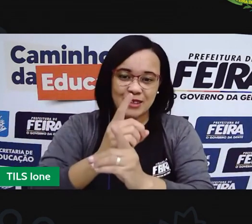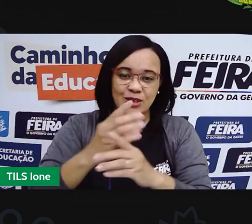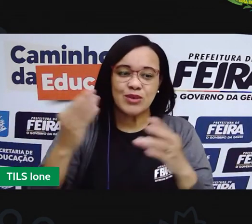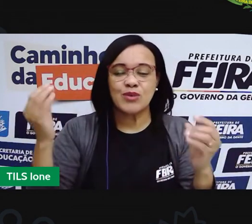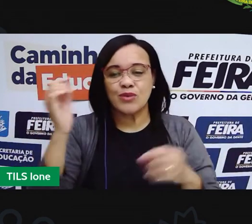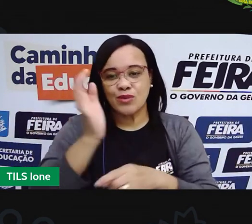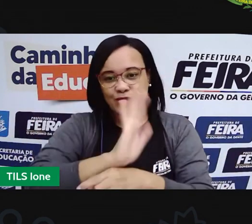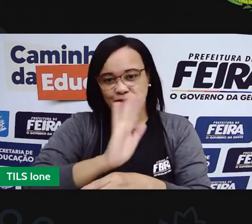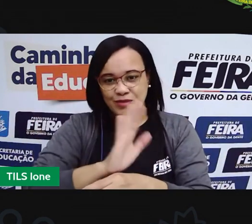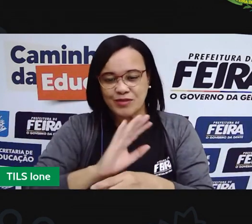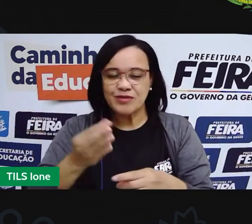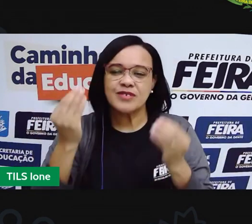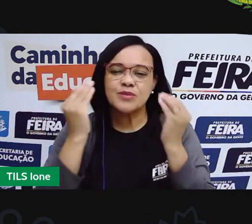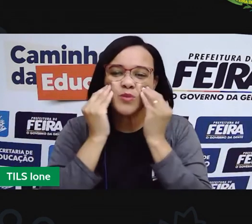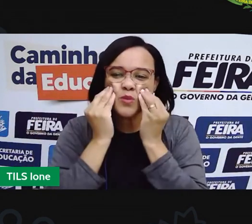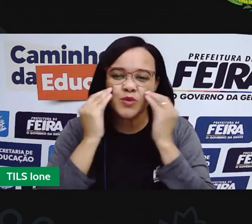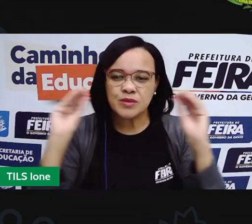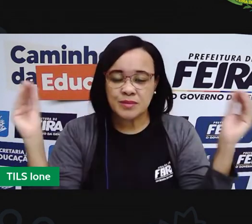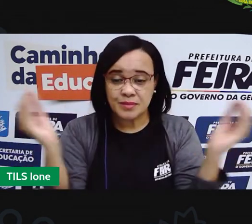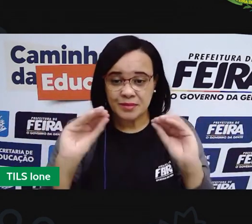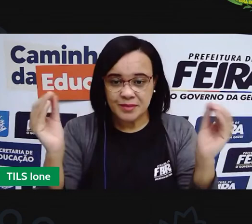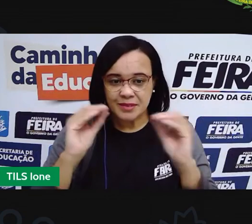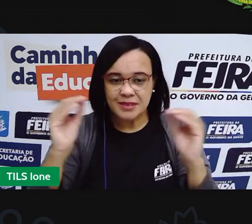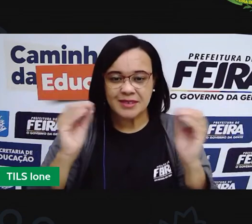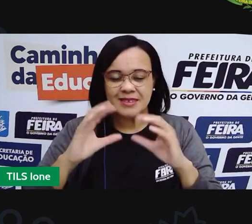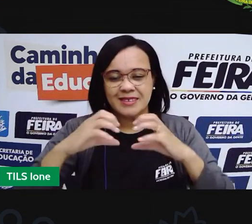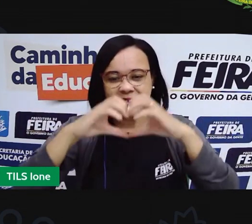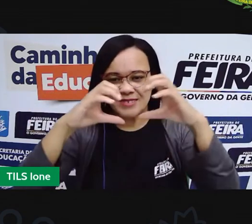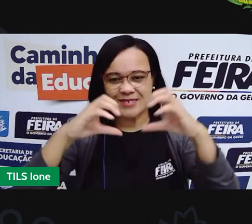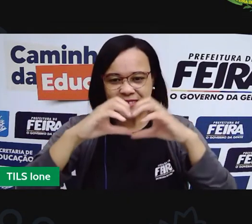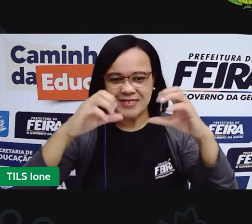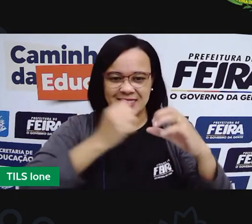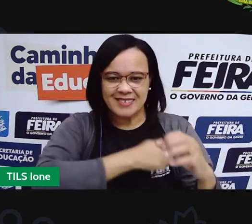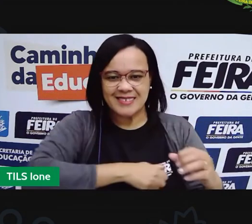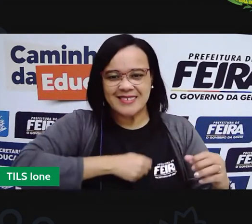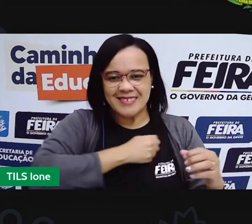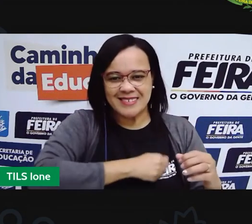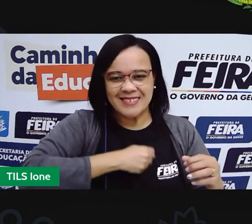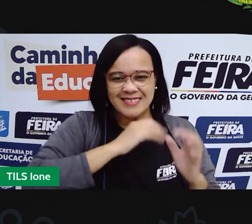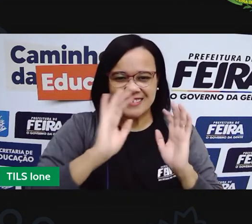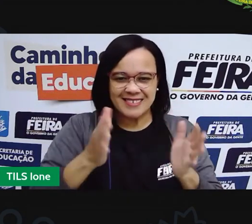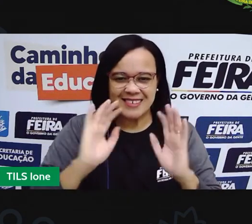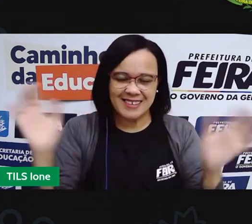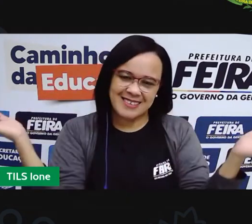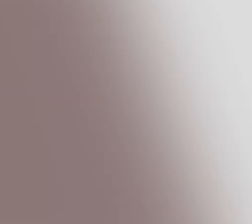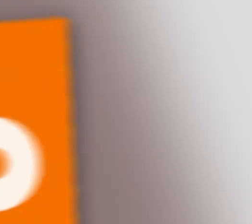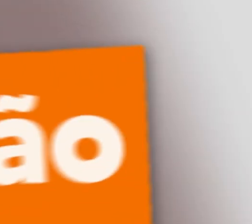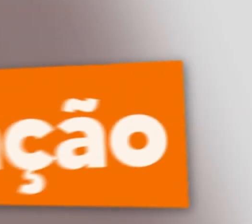Beijo grande no coração. Tá tudo com saudade. Tchau!